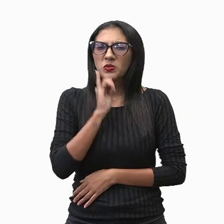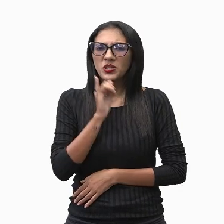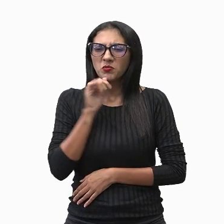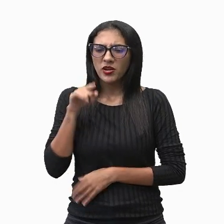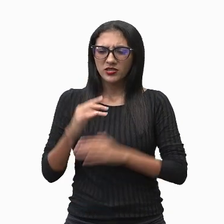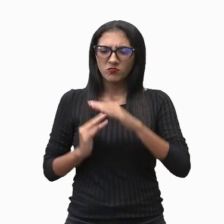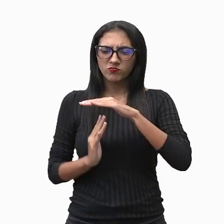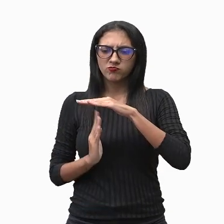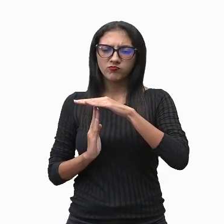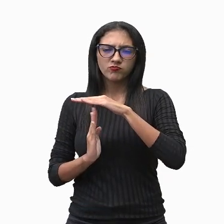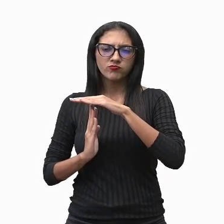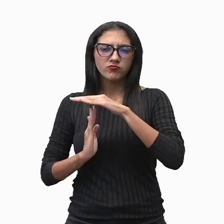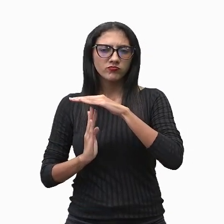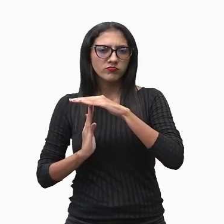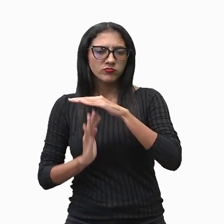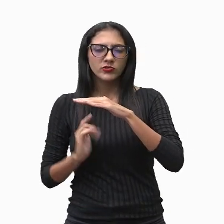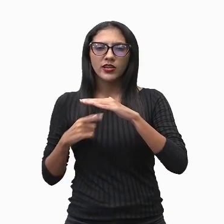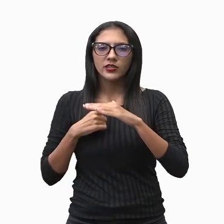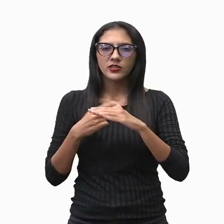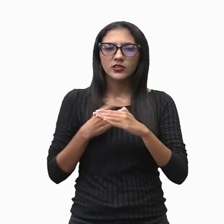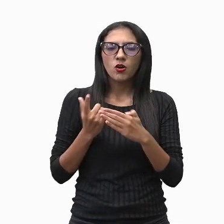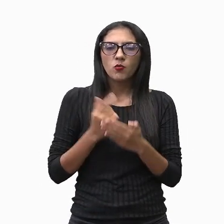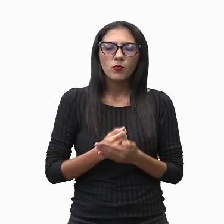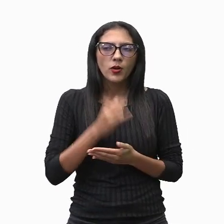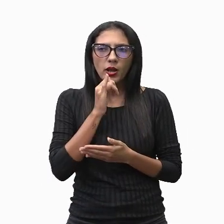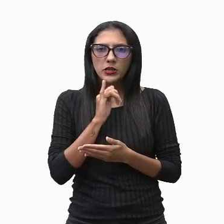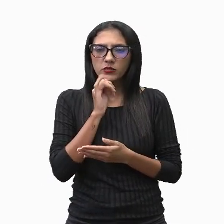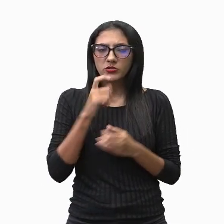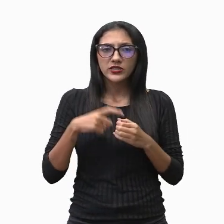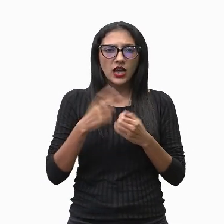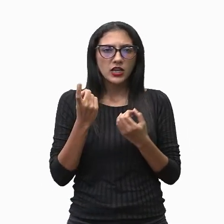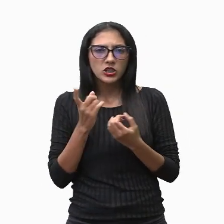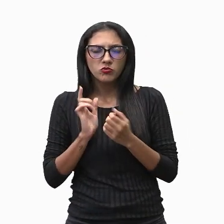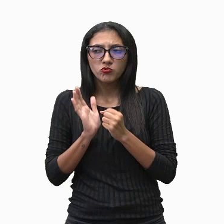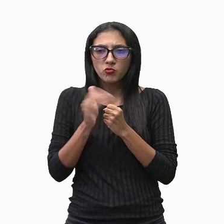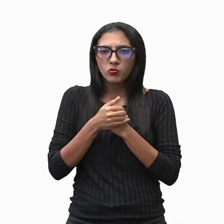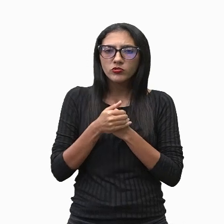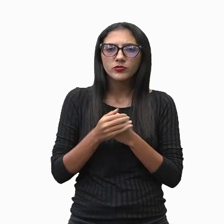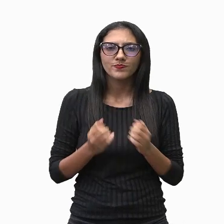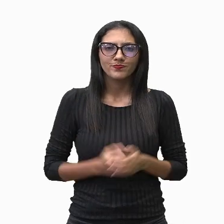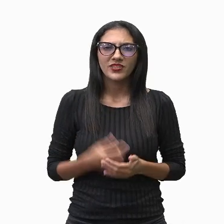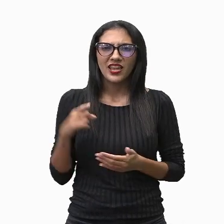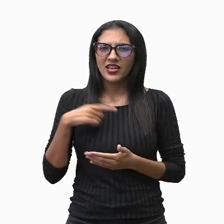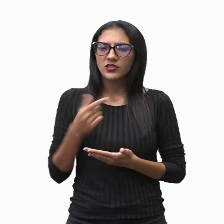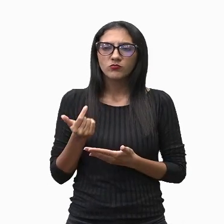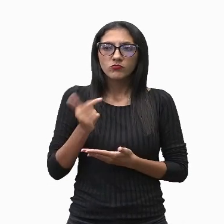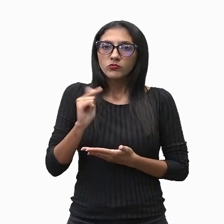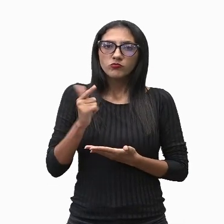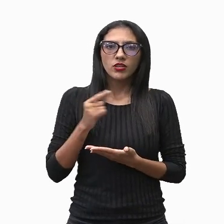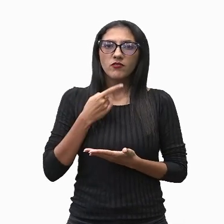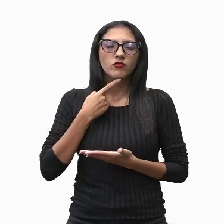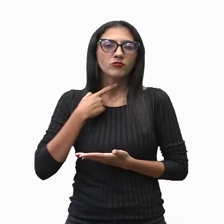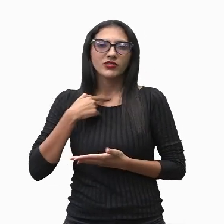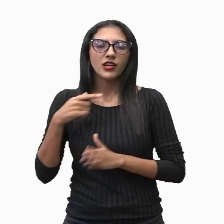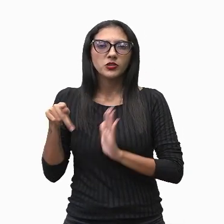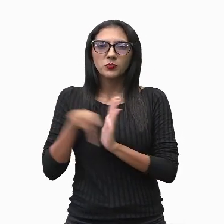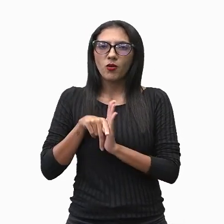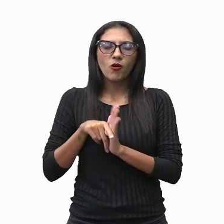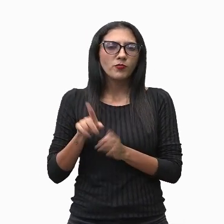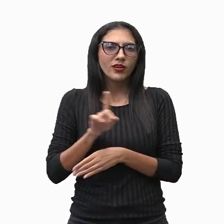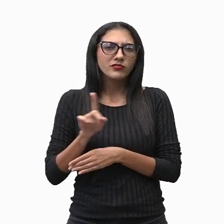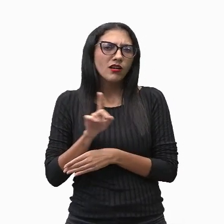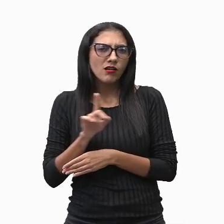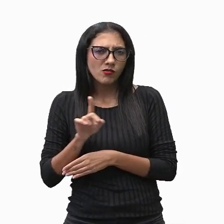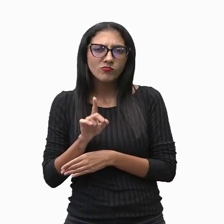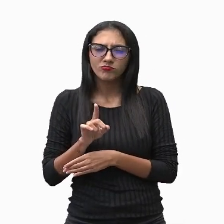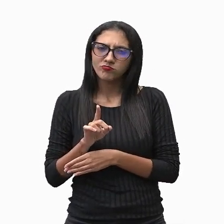forçados fogem de alguma situação. Então, assim, eles não estão indo voluntariamente no sentido de ir por algum motivo que